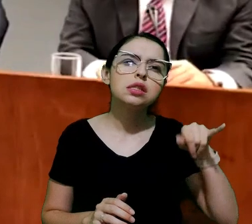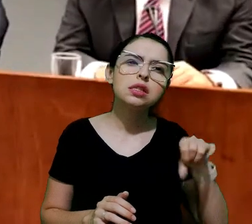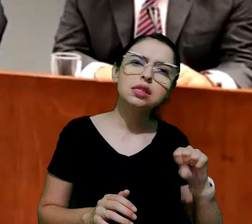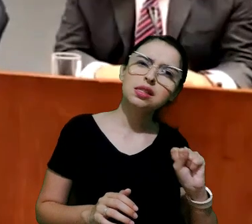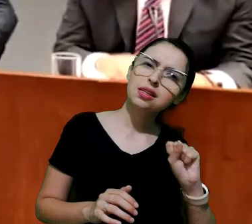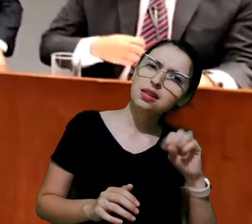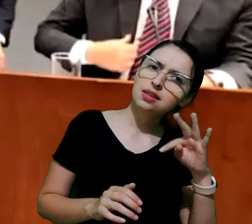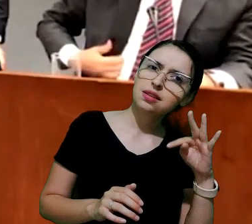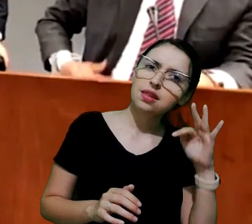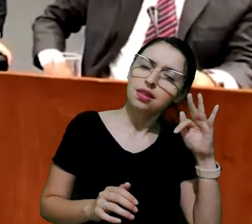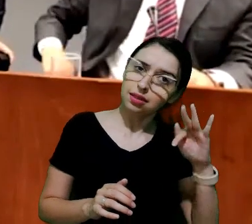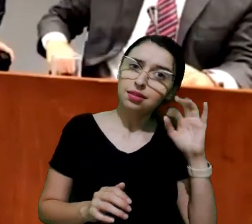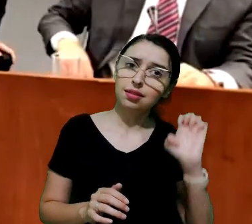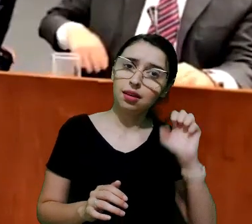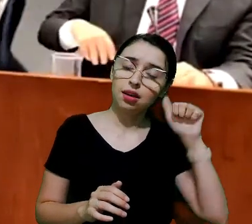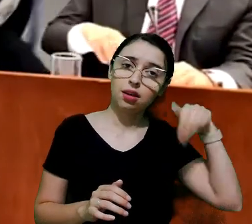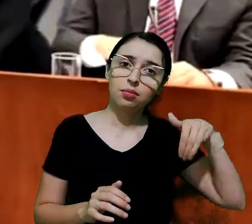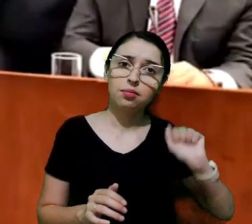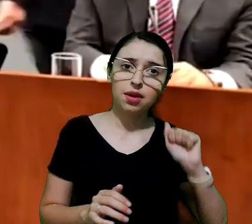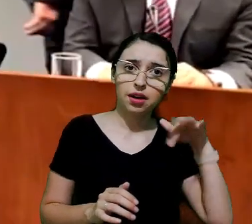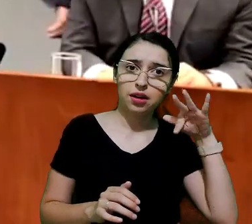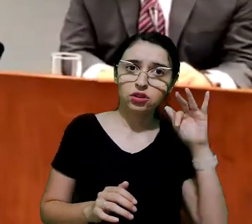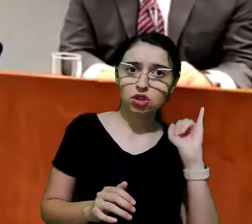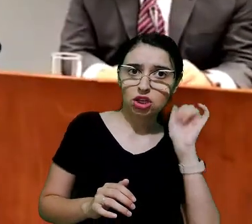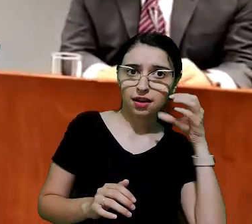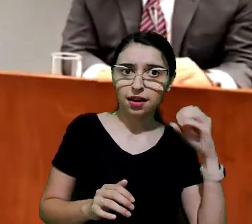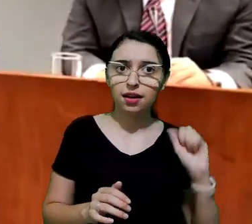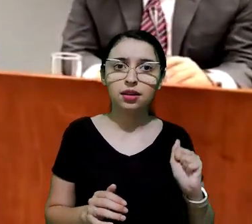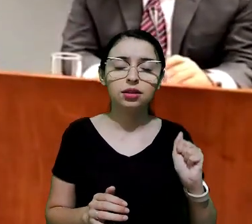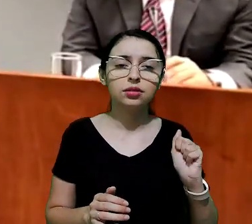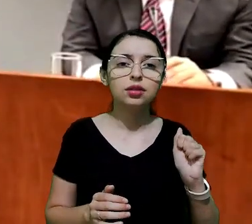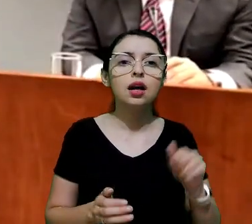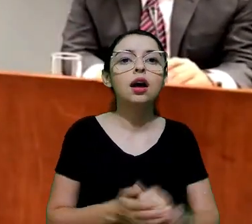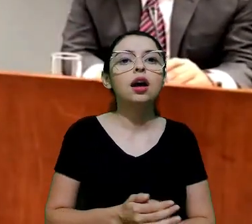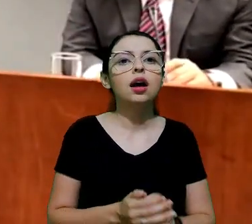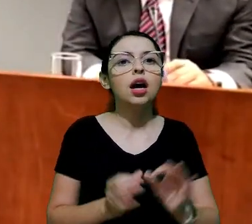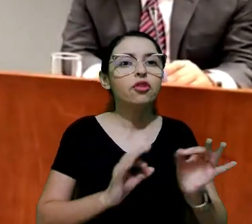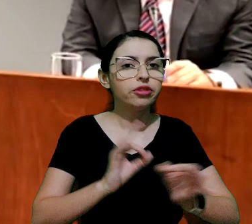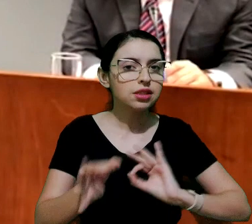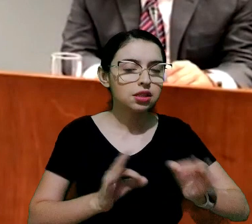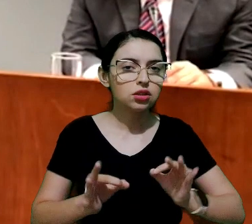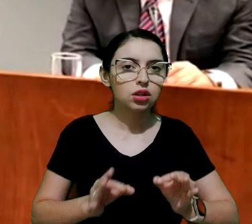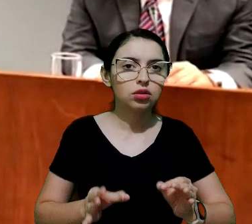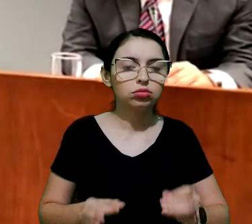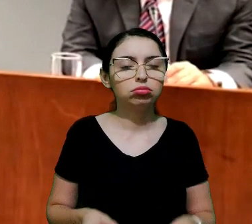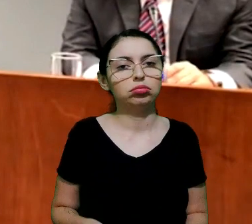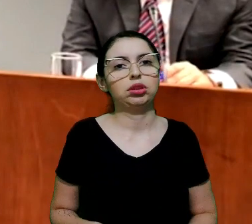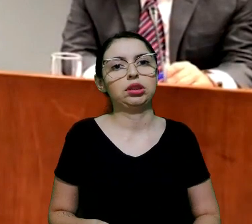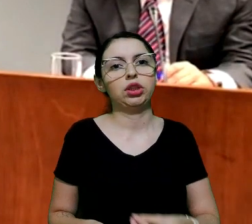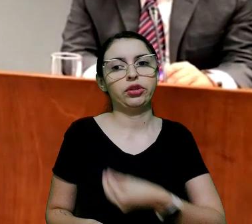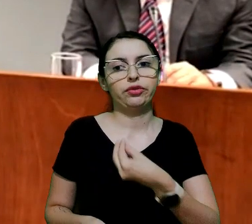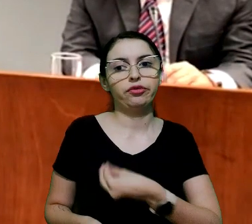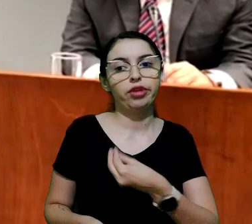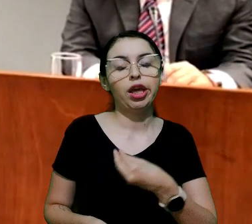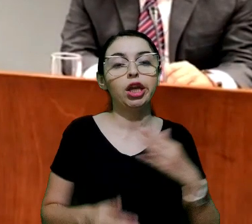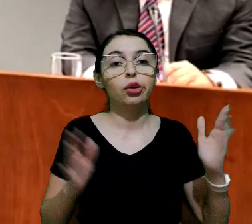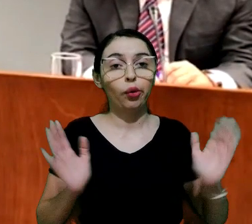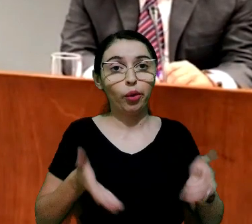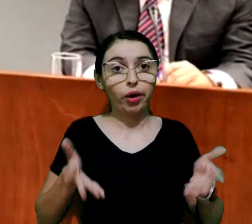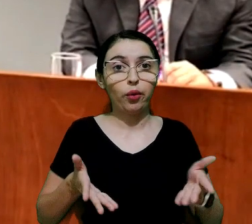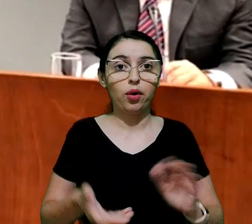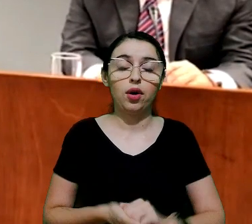direito de sucessões para fazê-lo adequado ao nosso tempo, se é que isso convém para a